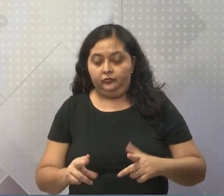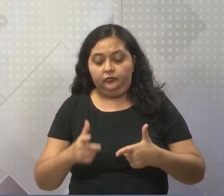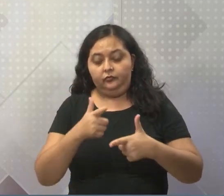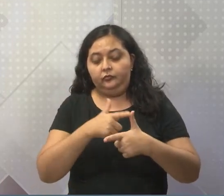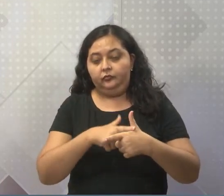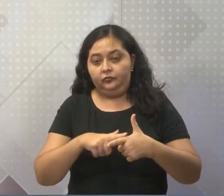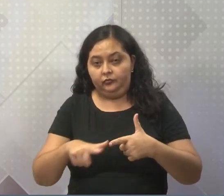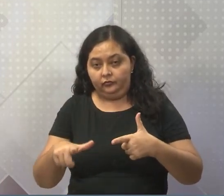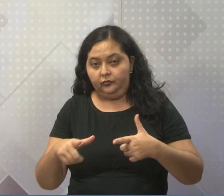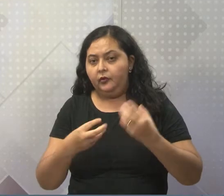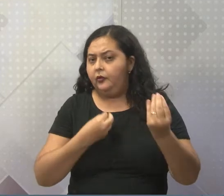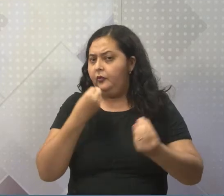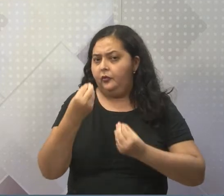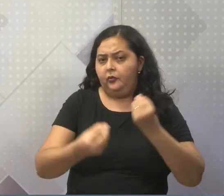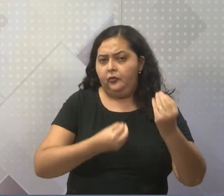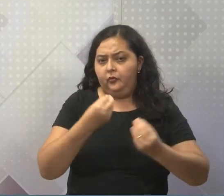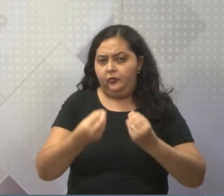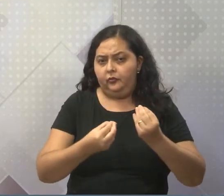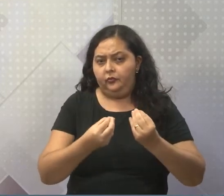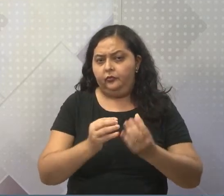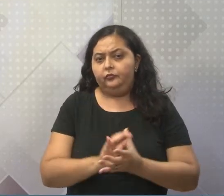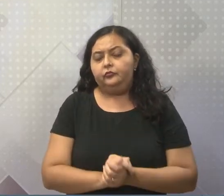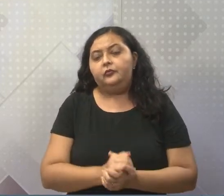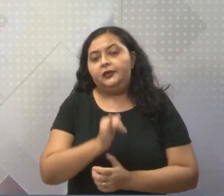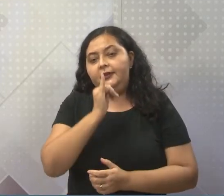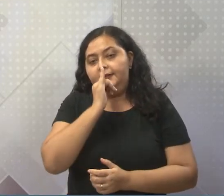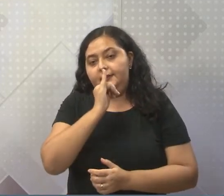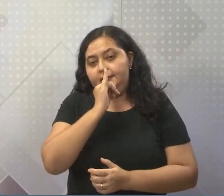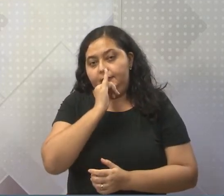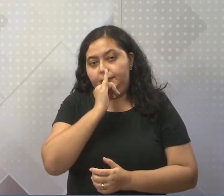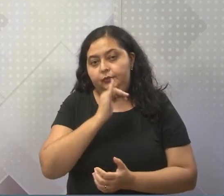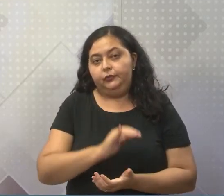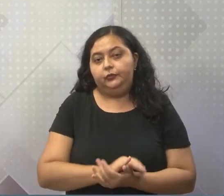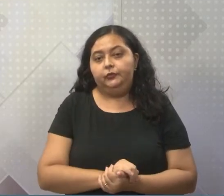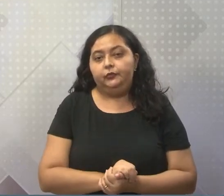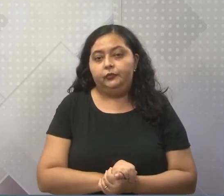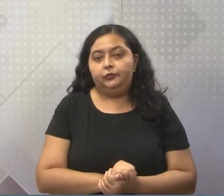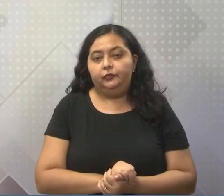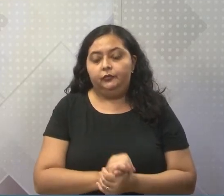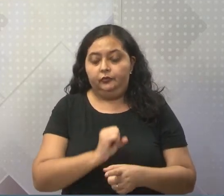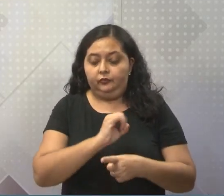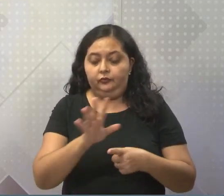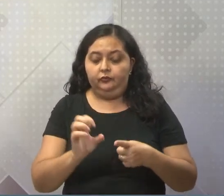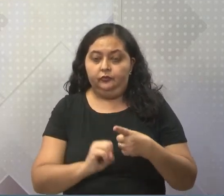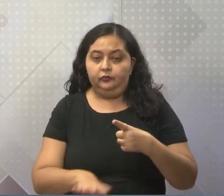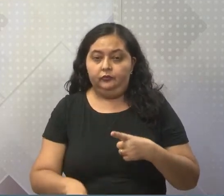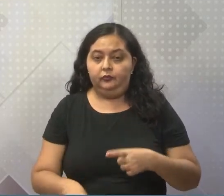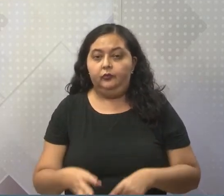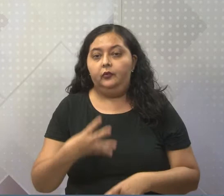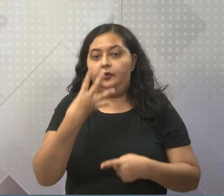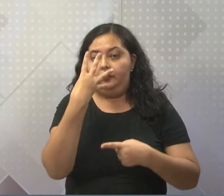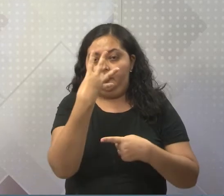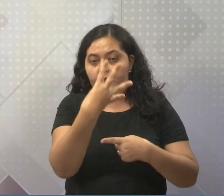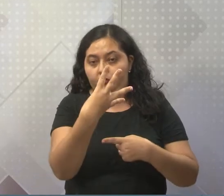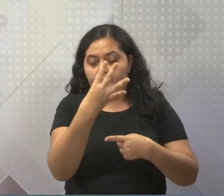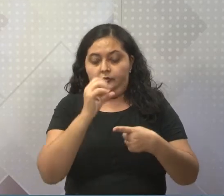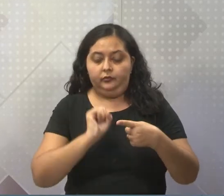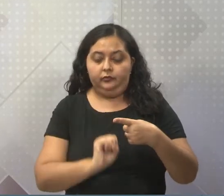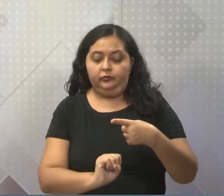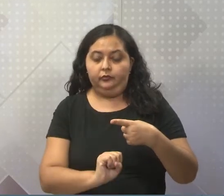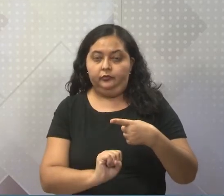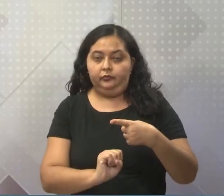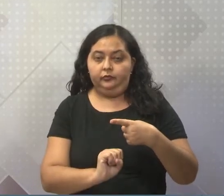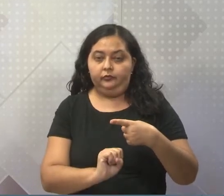divisão. Como? Por exemplo, eu tenho aqui a fração 4